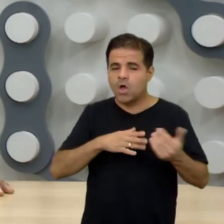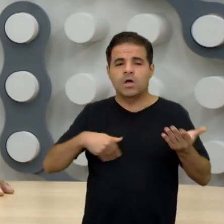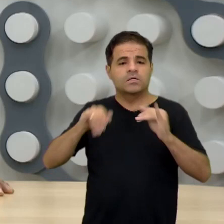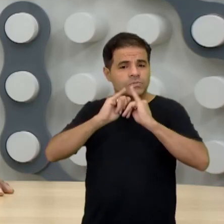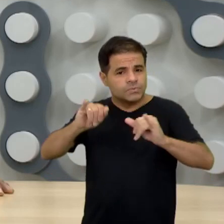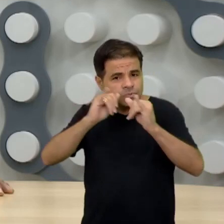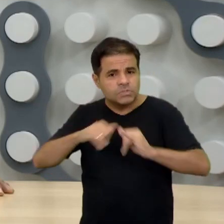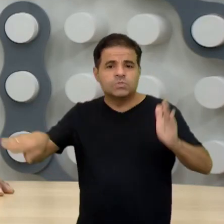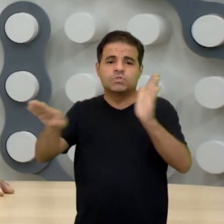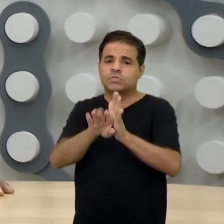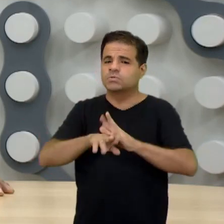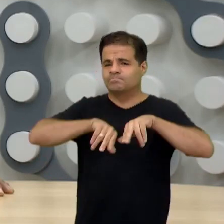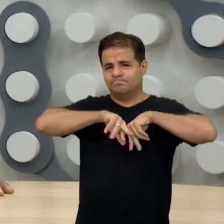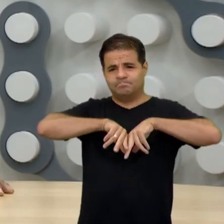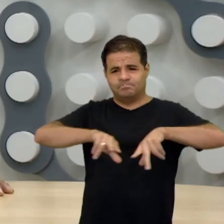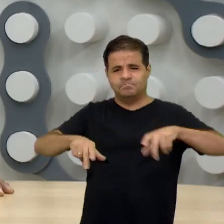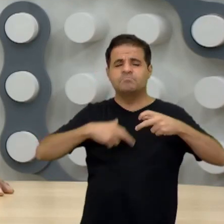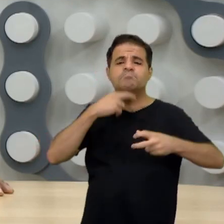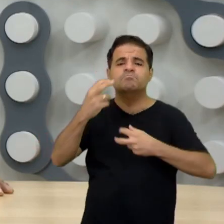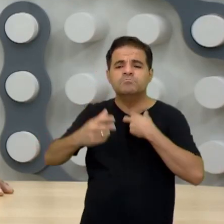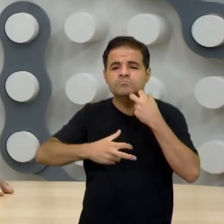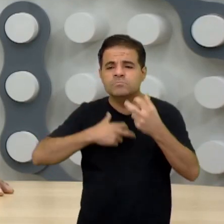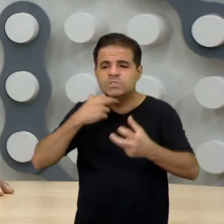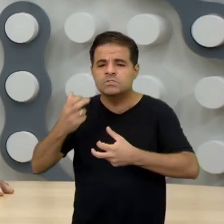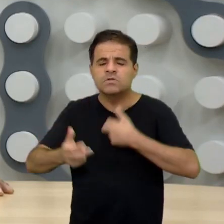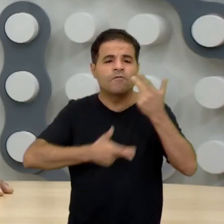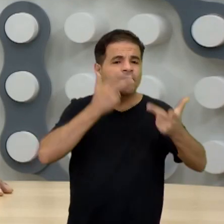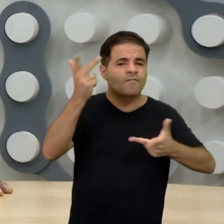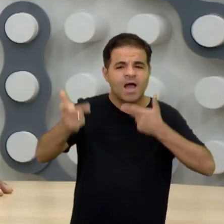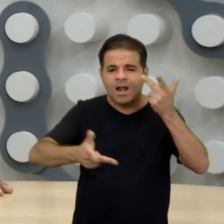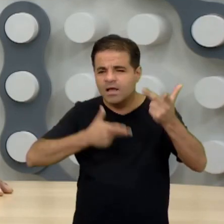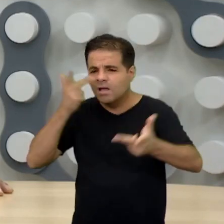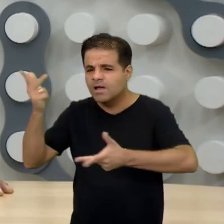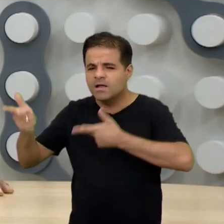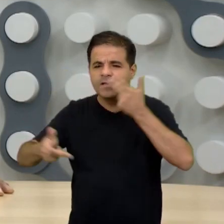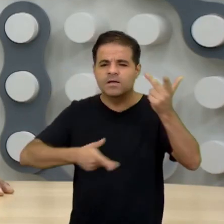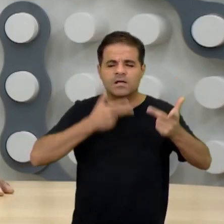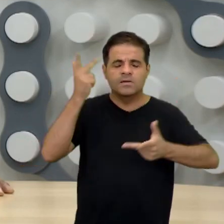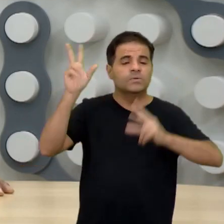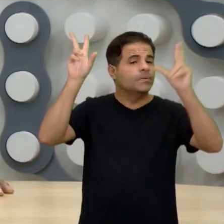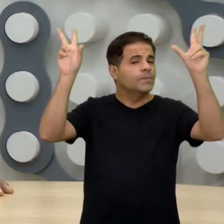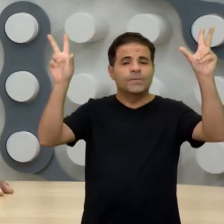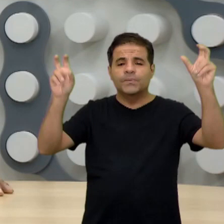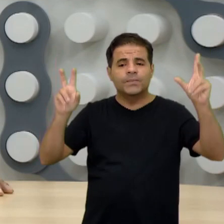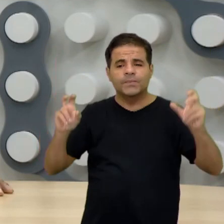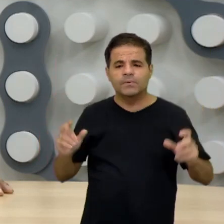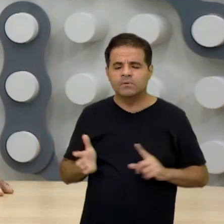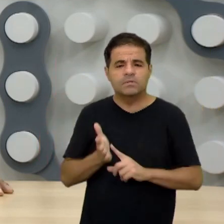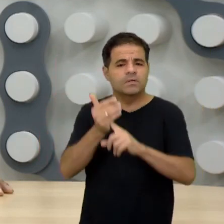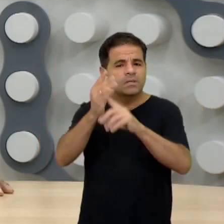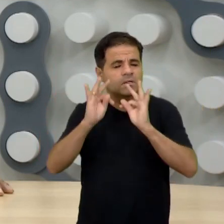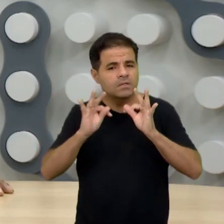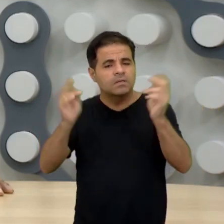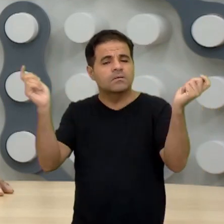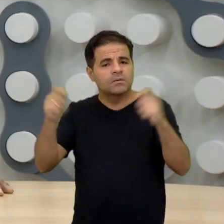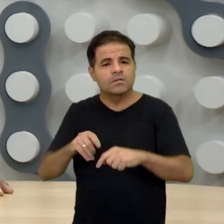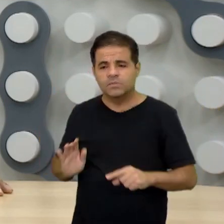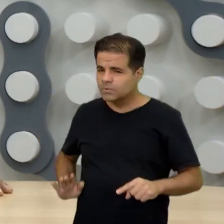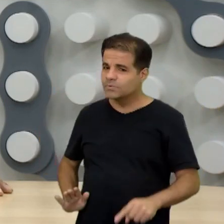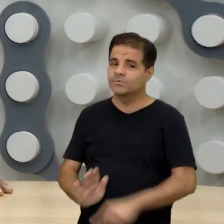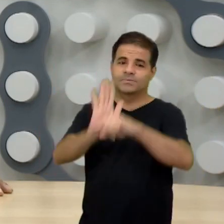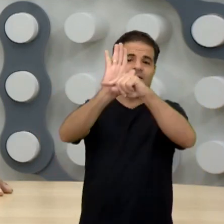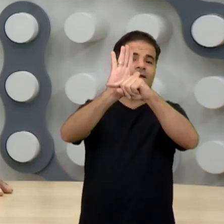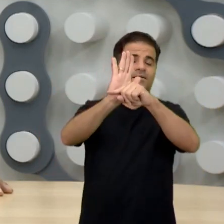diversos veículos, diversas vozes falando sobre o tema, determinado tema. Então, como é que as tecnologias contribuíram para o